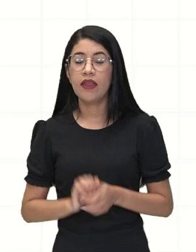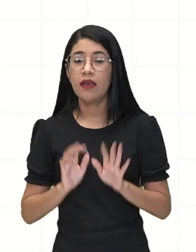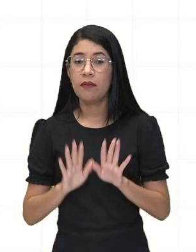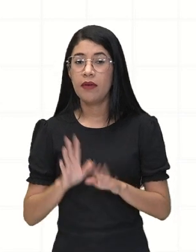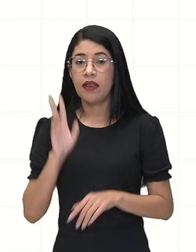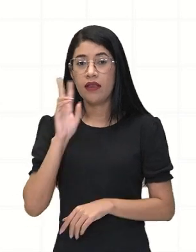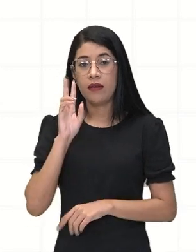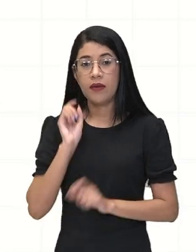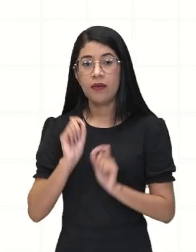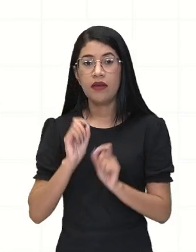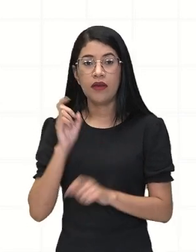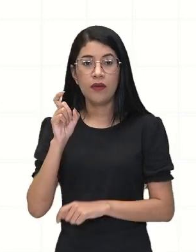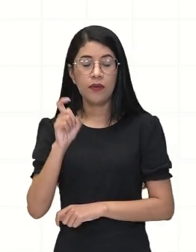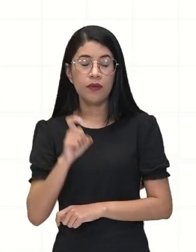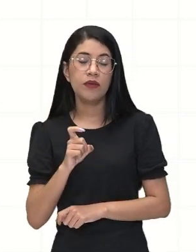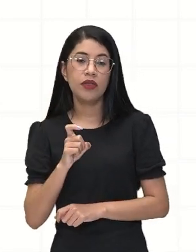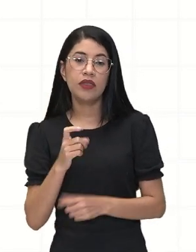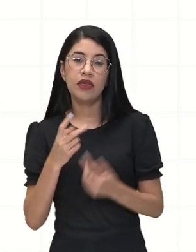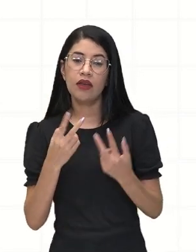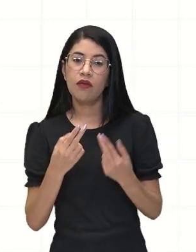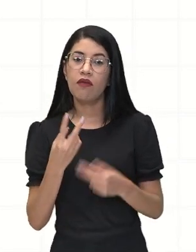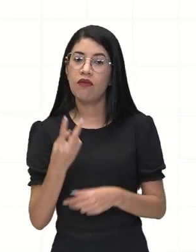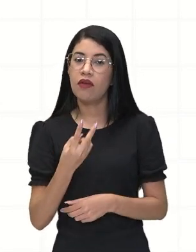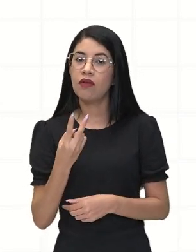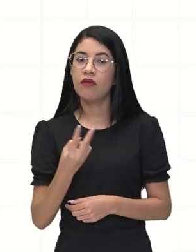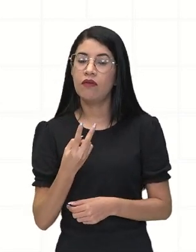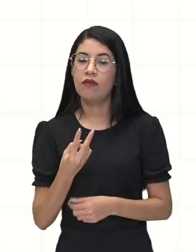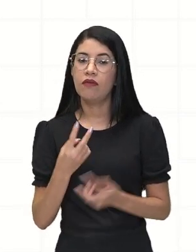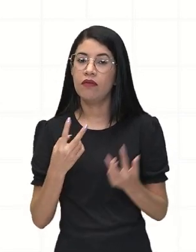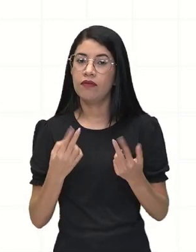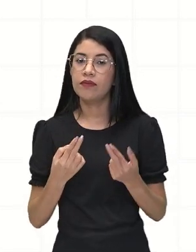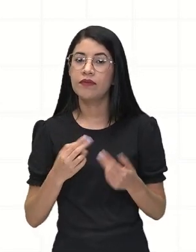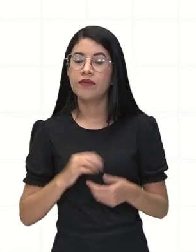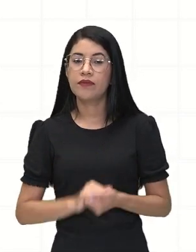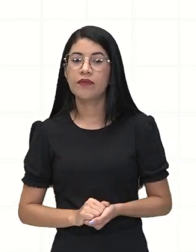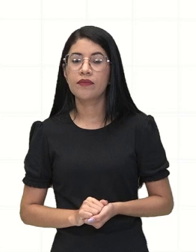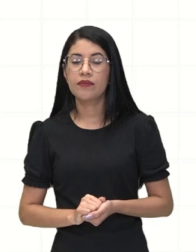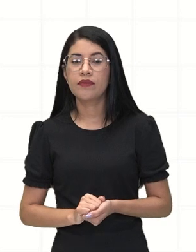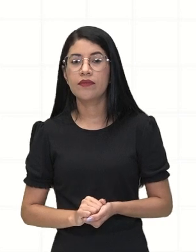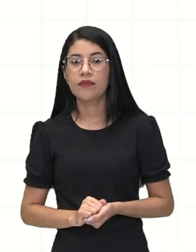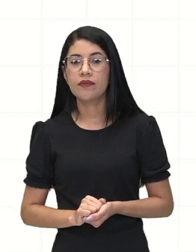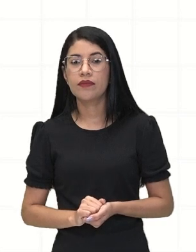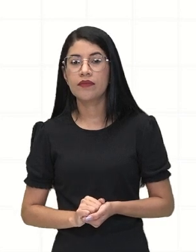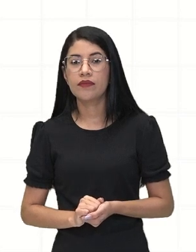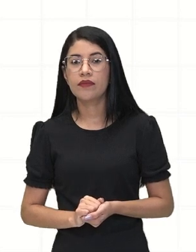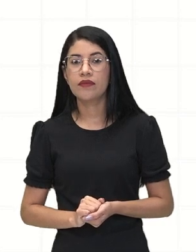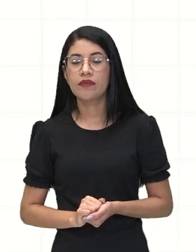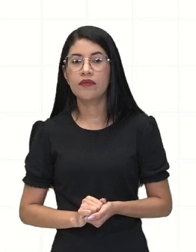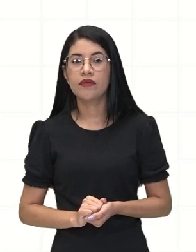esse x aqui, ó, ele é o mesmo valor. Tá bem? Tudo bem? Então,